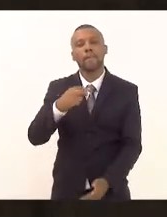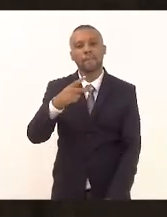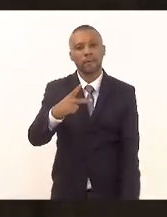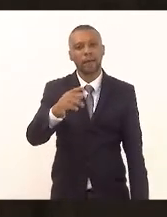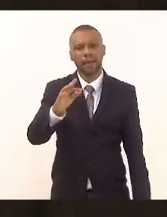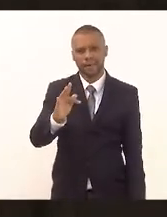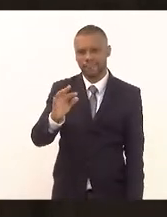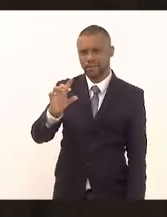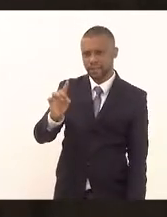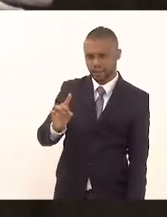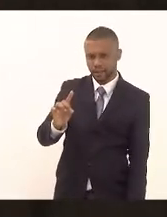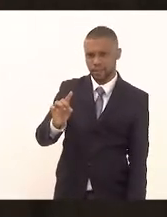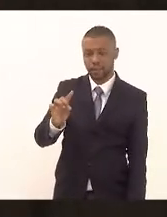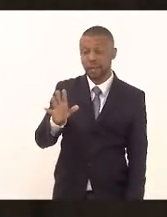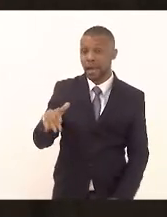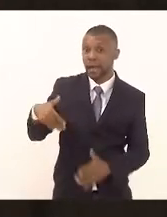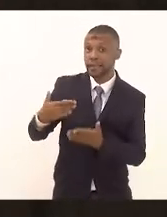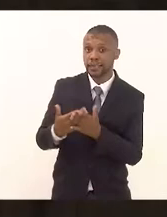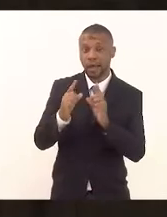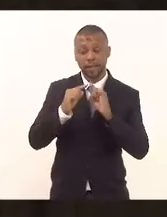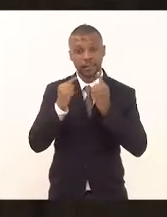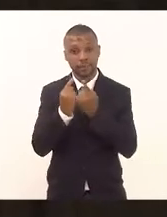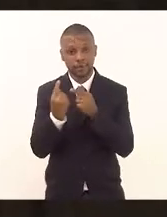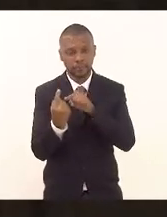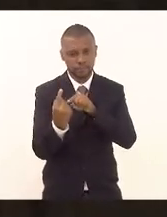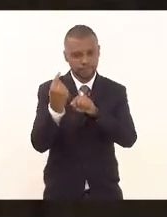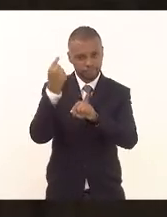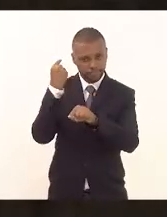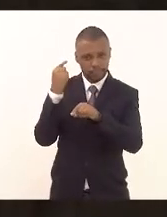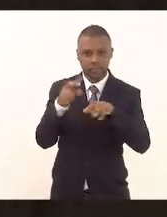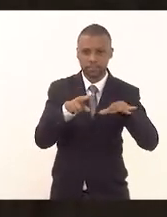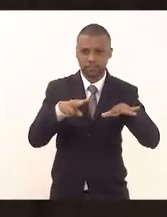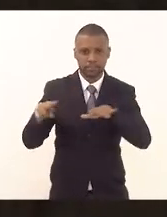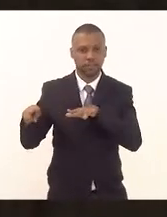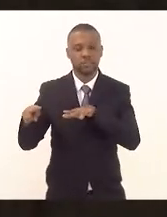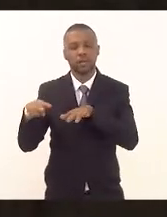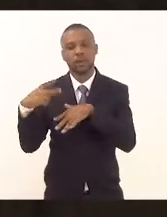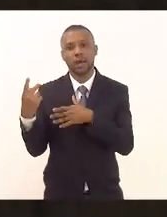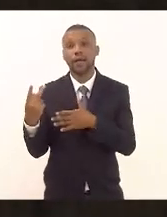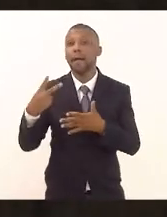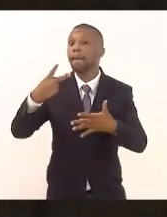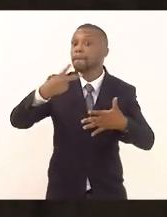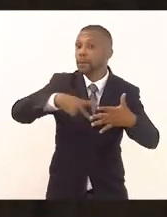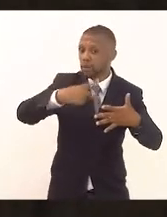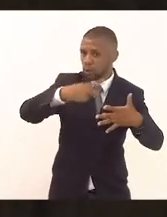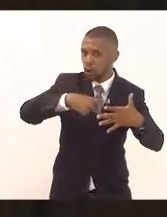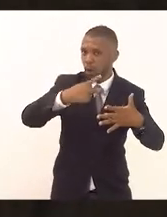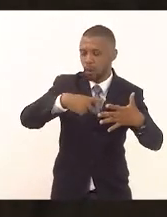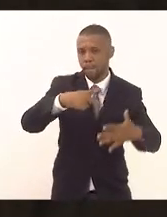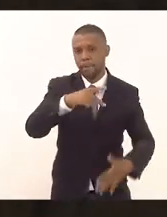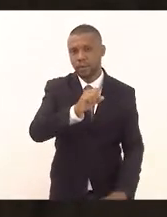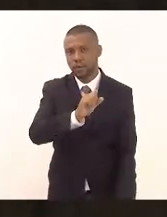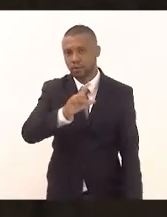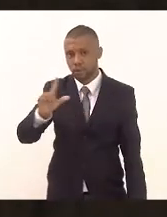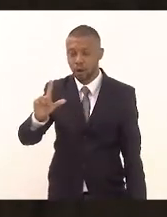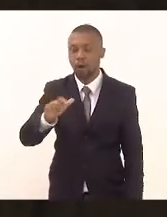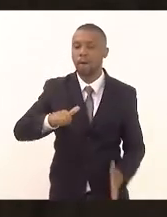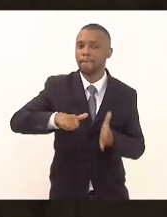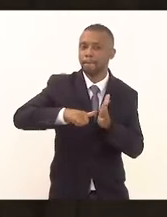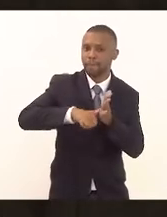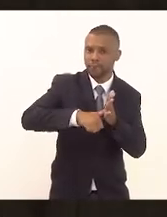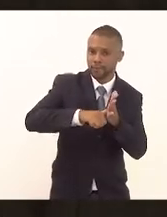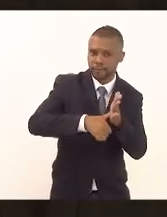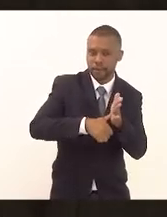que até a última sessão da semana passada era PSOL. Não é? Me filiei